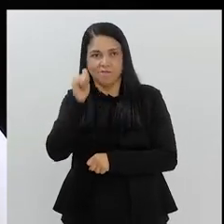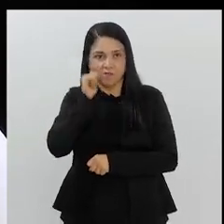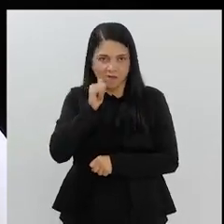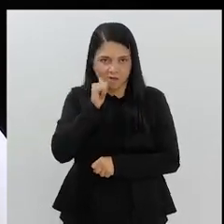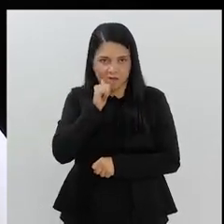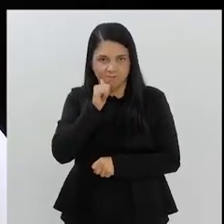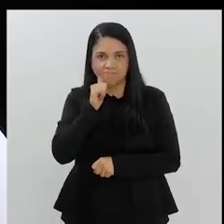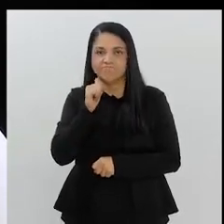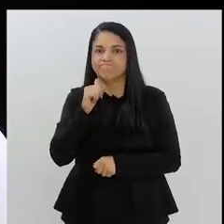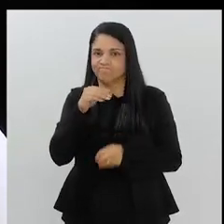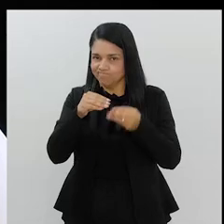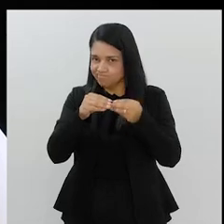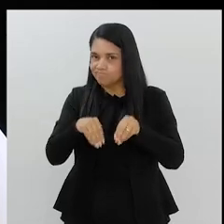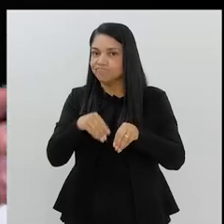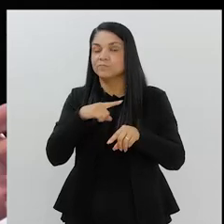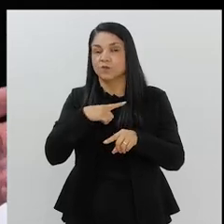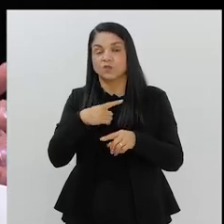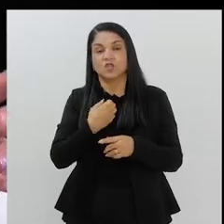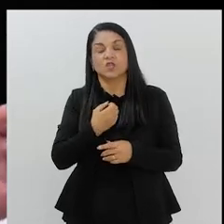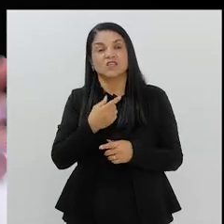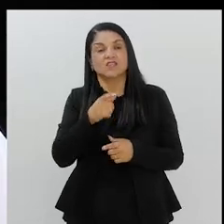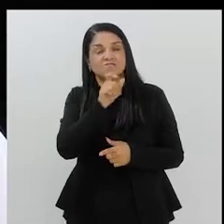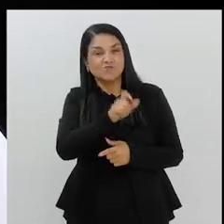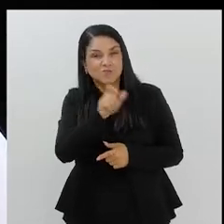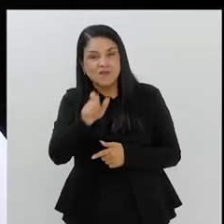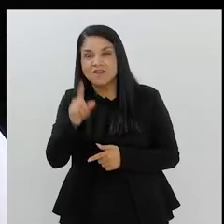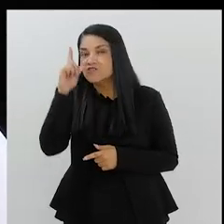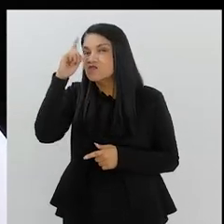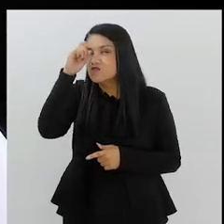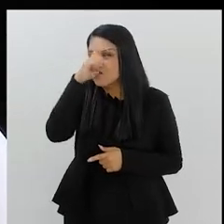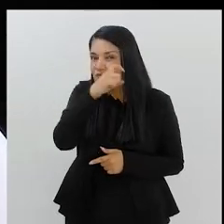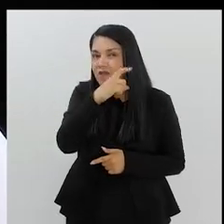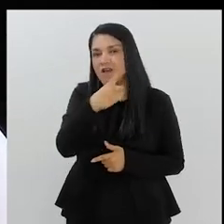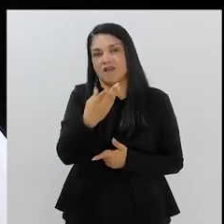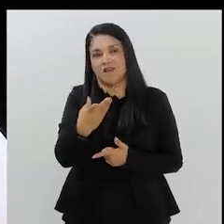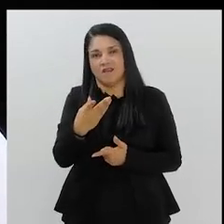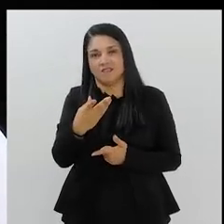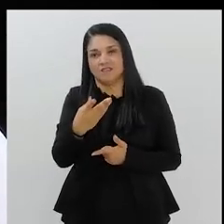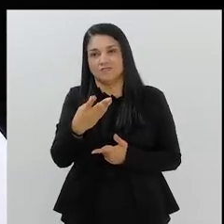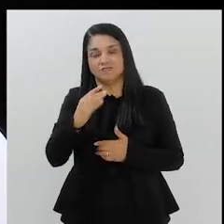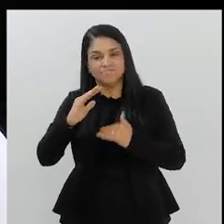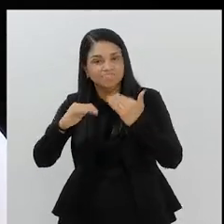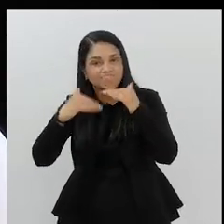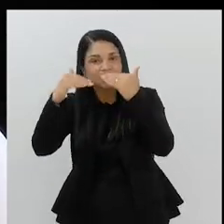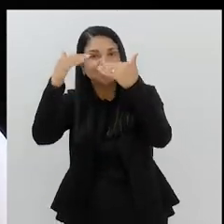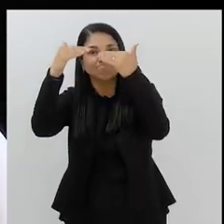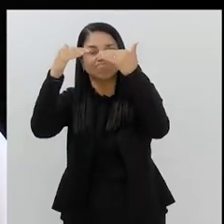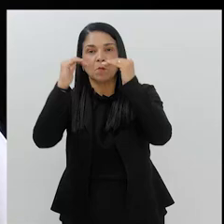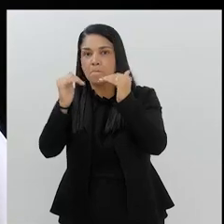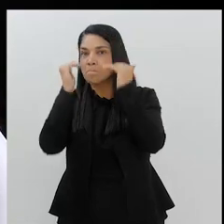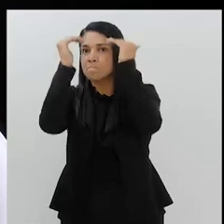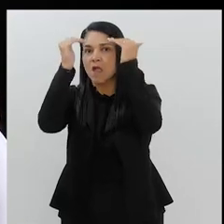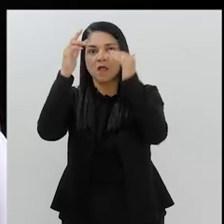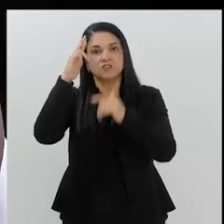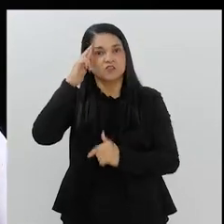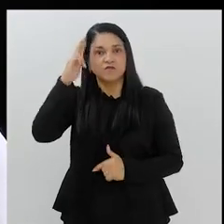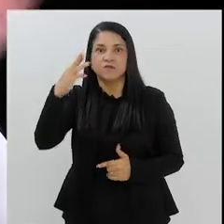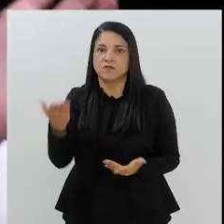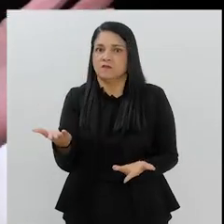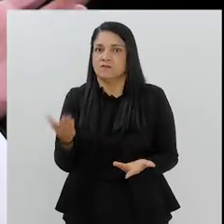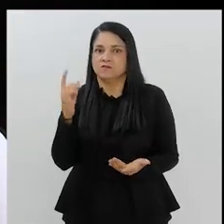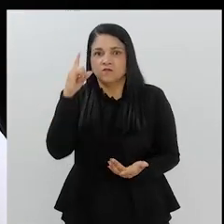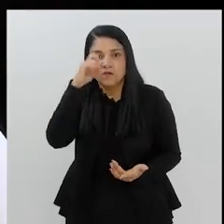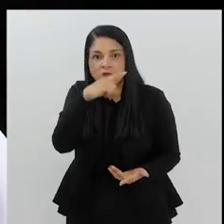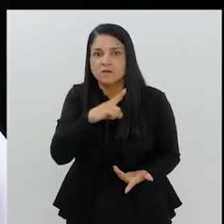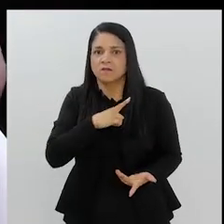né os números estão aí colocados né as mulheres têm muita dificuldade inclusive de galgar postos de